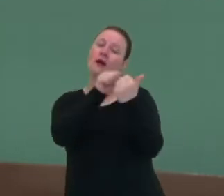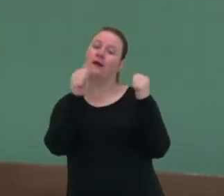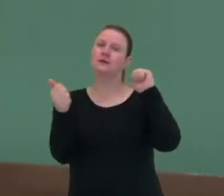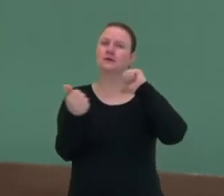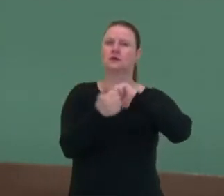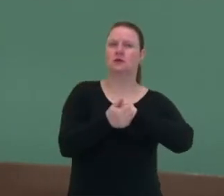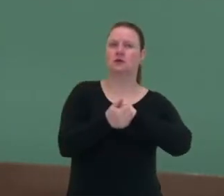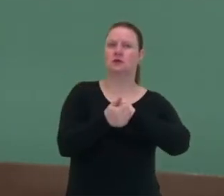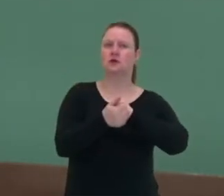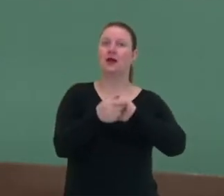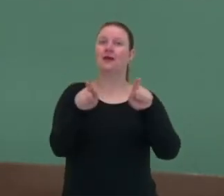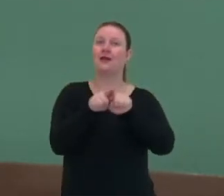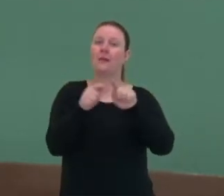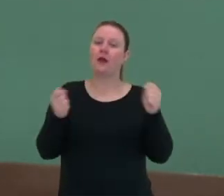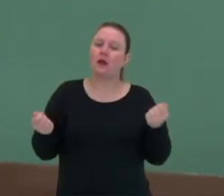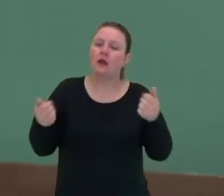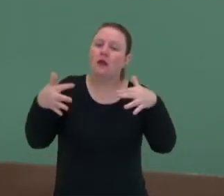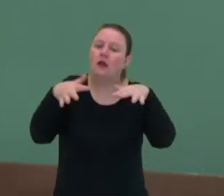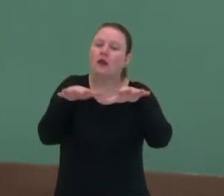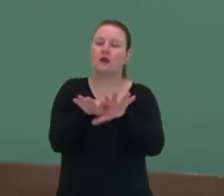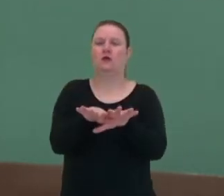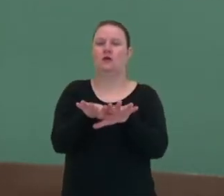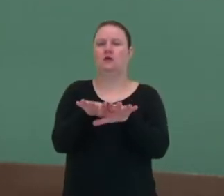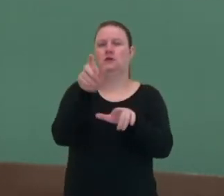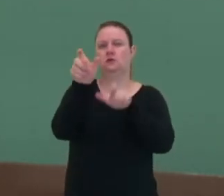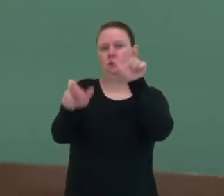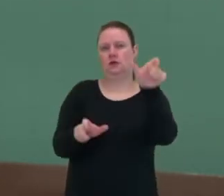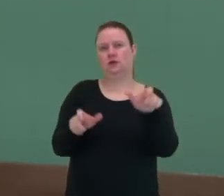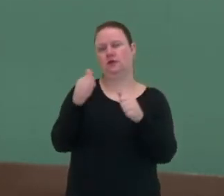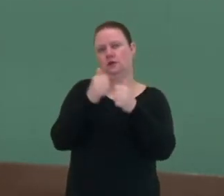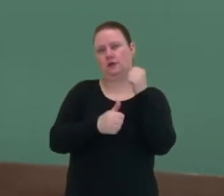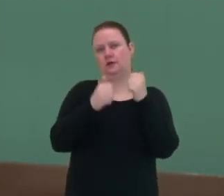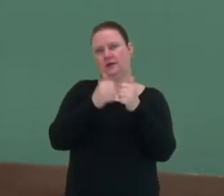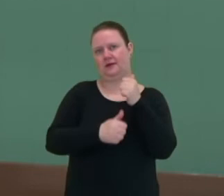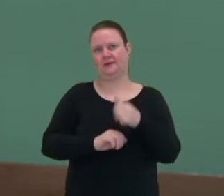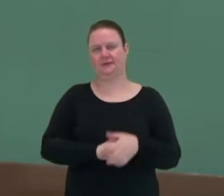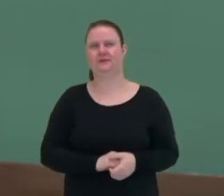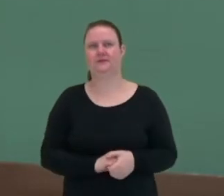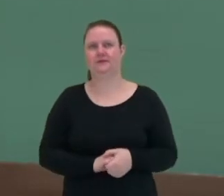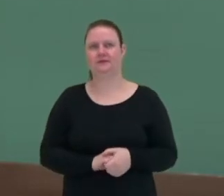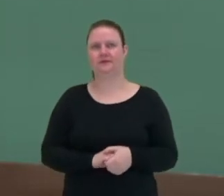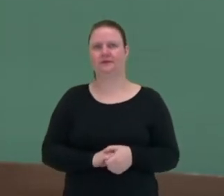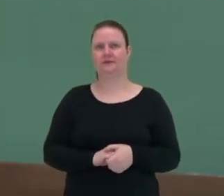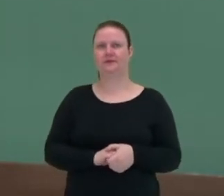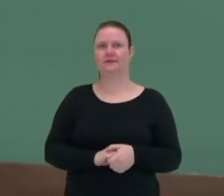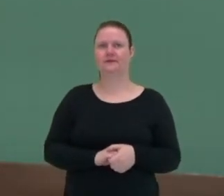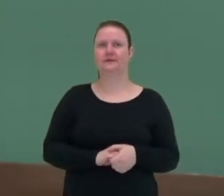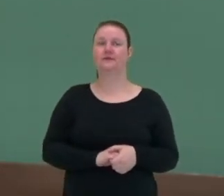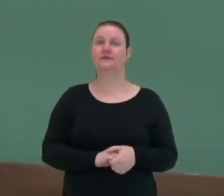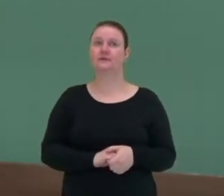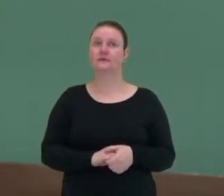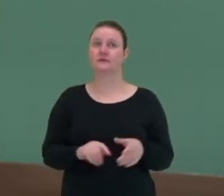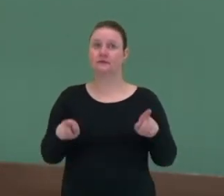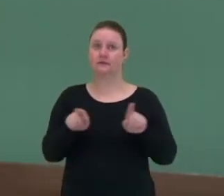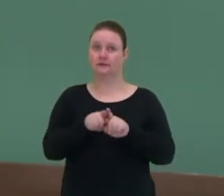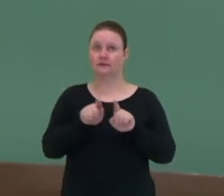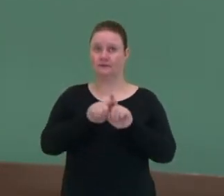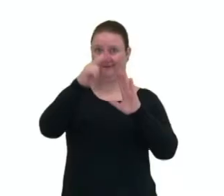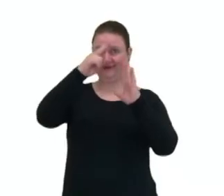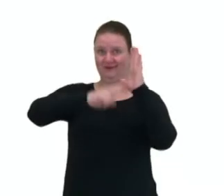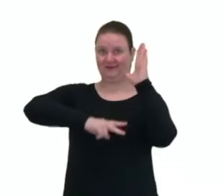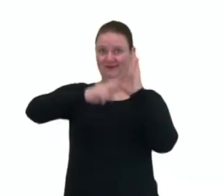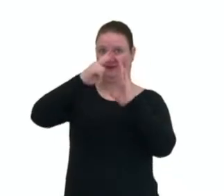de inclusão de pessoas esse esporte possibilita. Além das provas individuais,